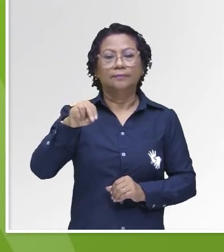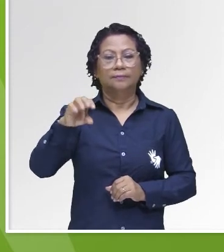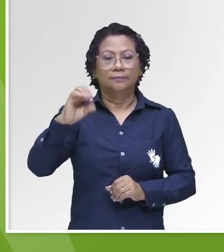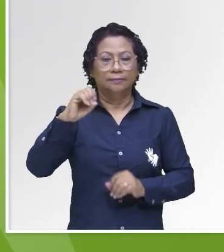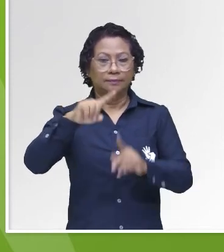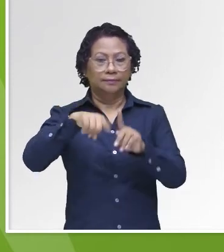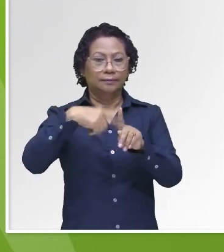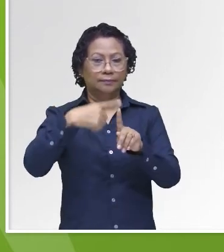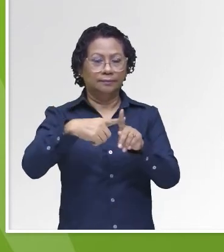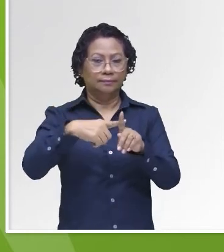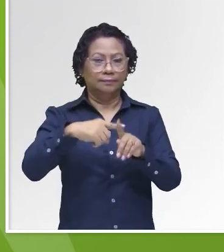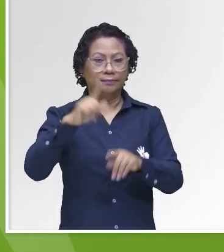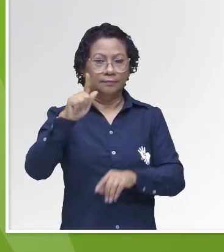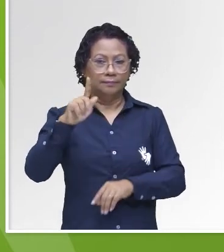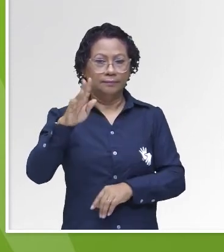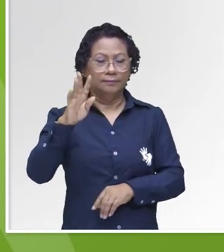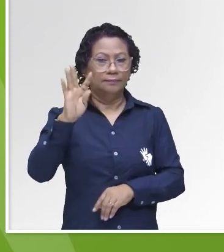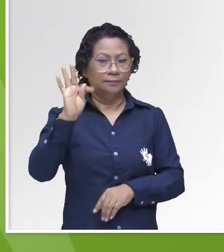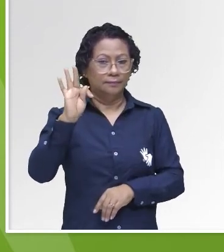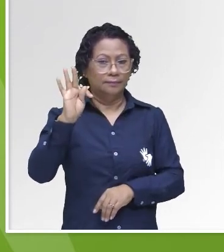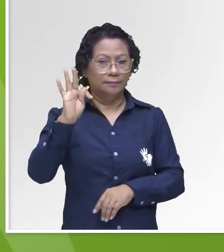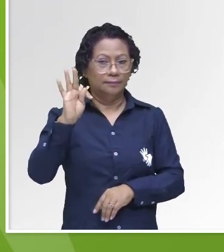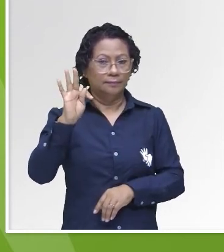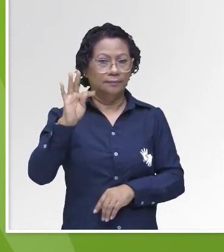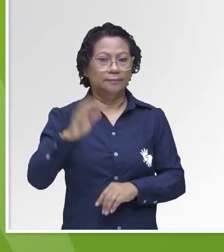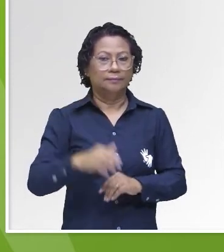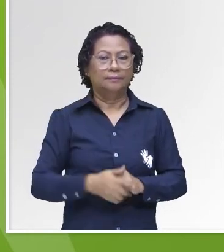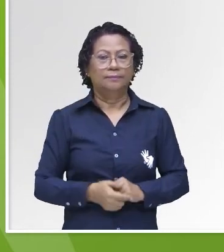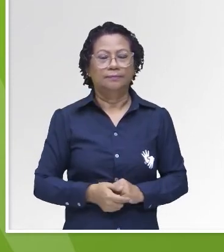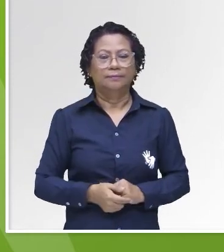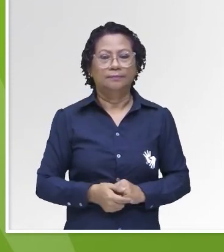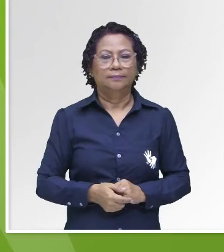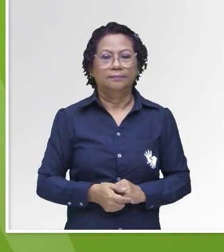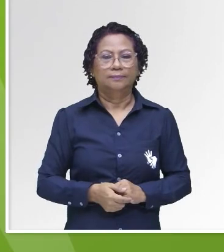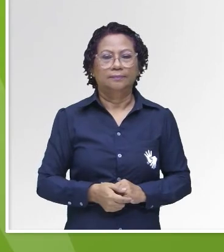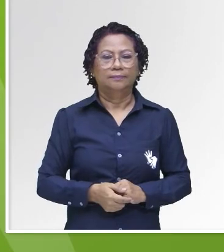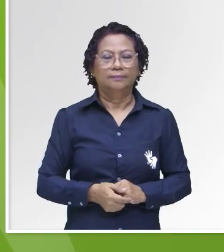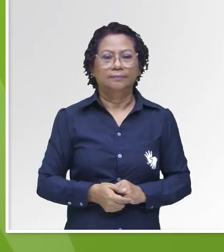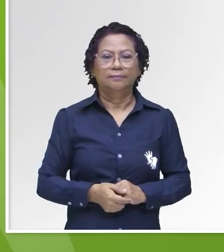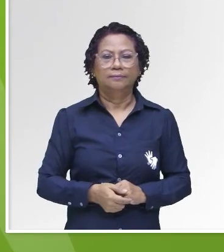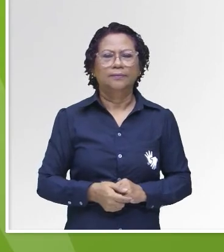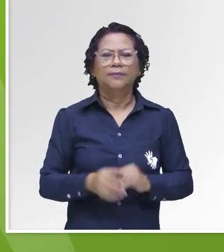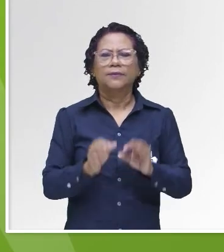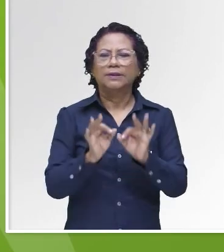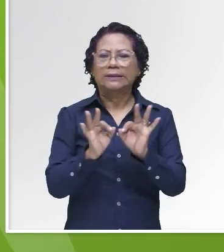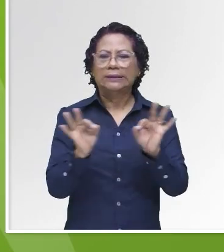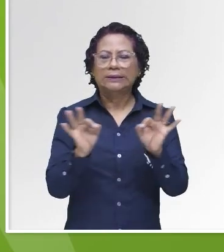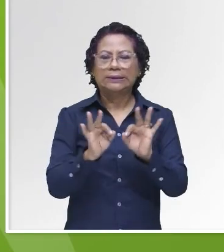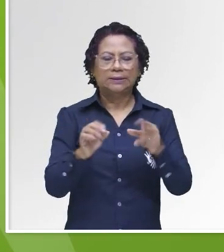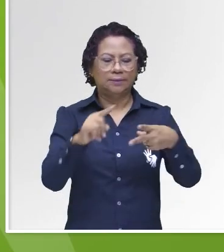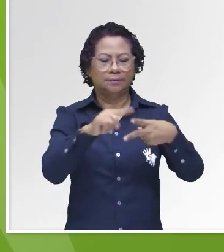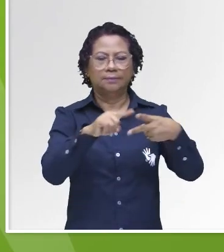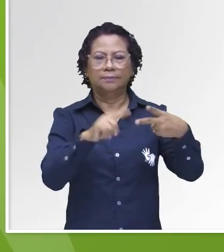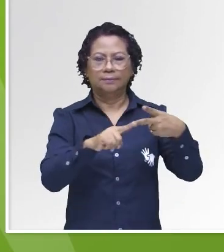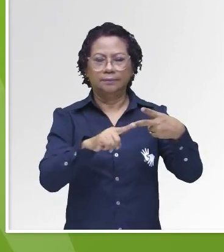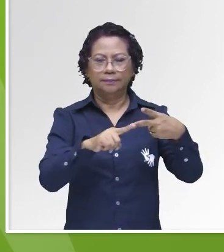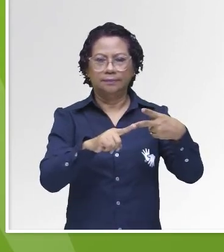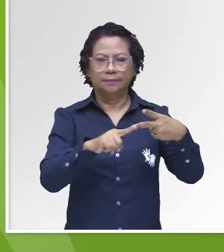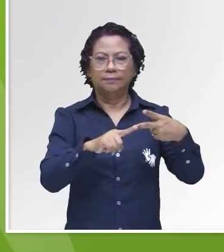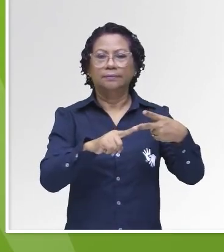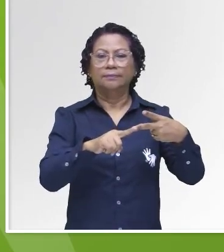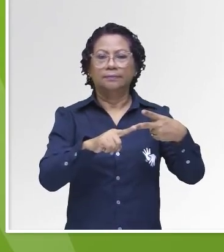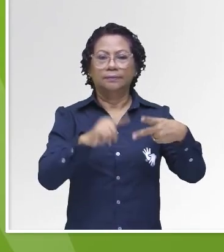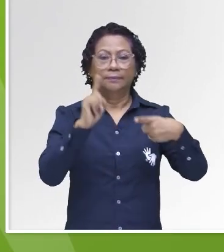mais GT, beleza? GT. Então é isso daí. Nós temos aí o